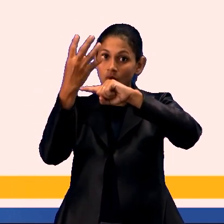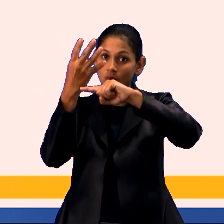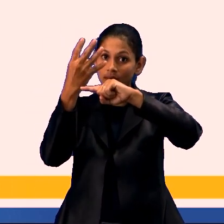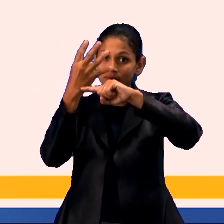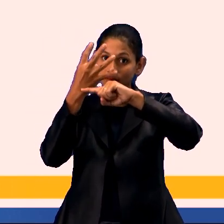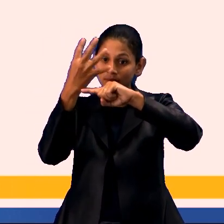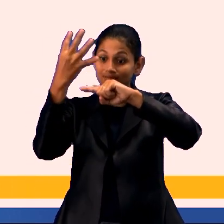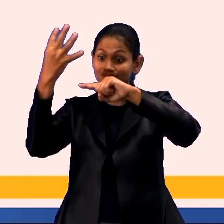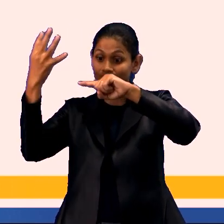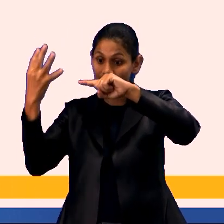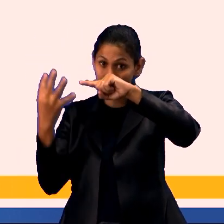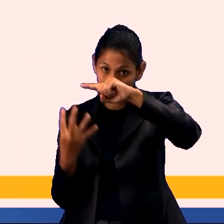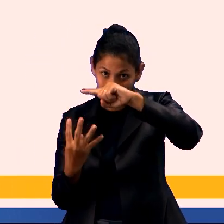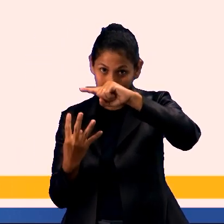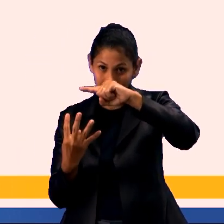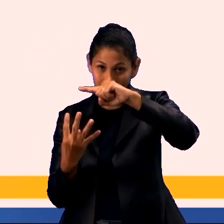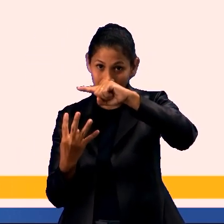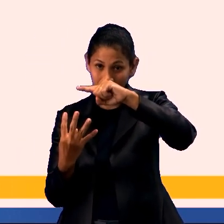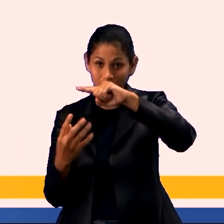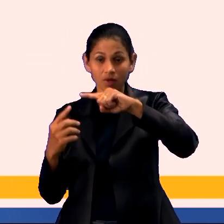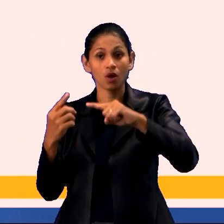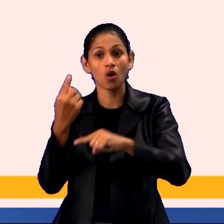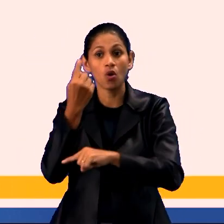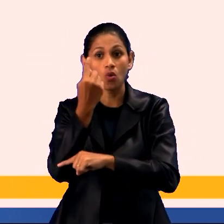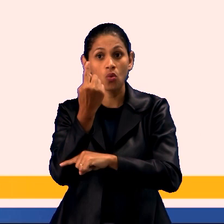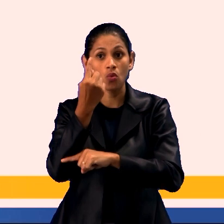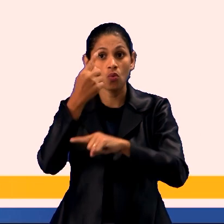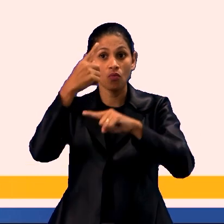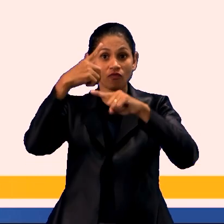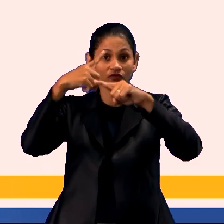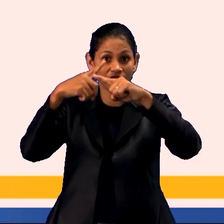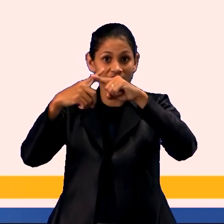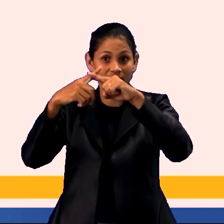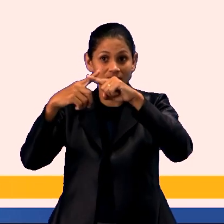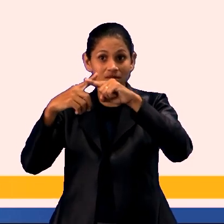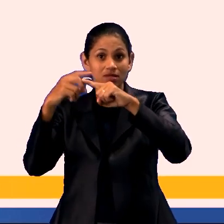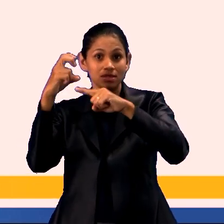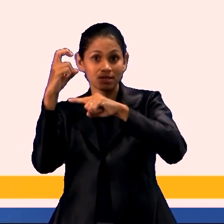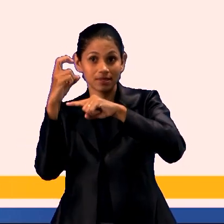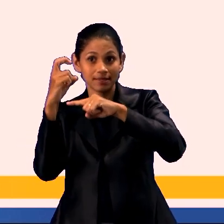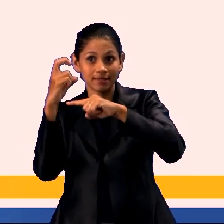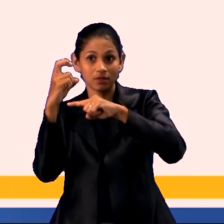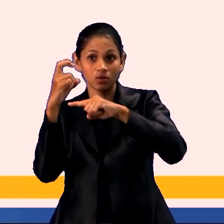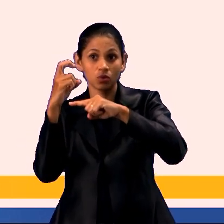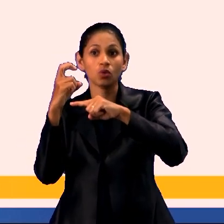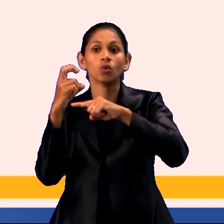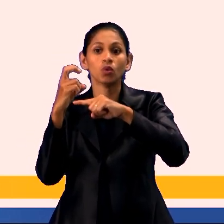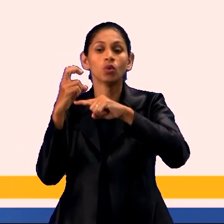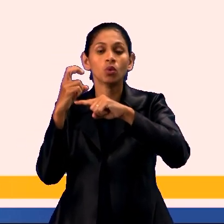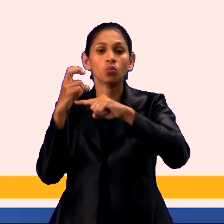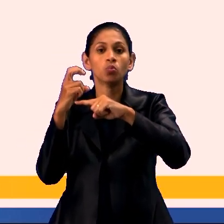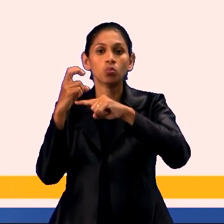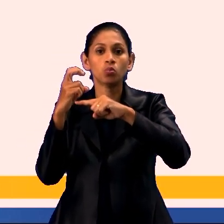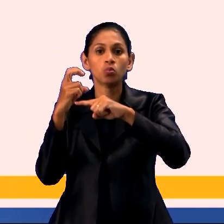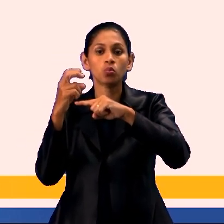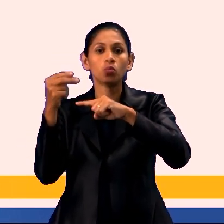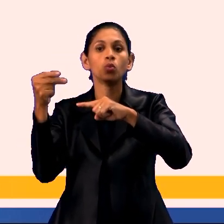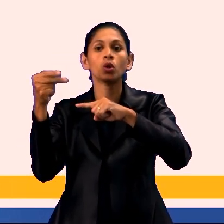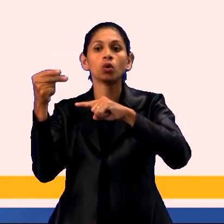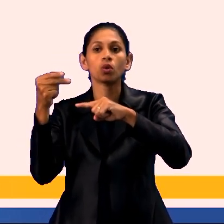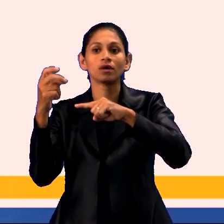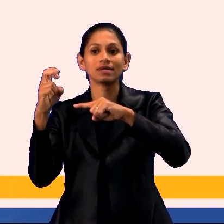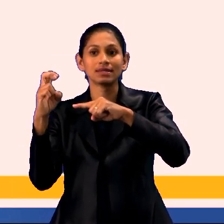aí você multiplica. 1 vezes 5, 5. 2 vezes 4, 8. Beleza, agora eu tenho uma